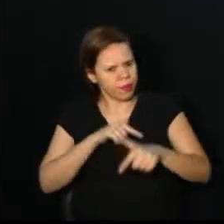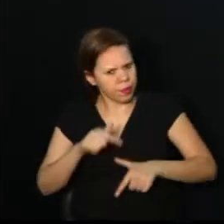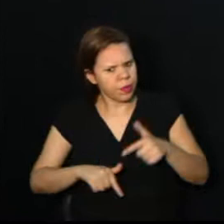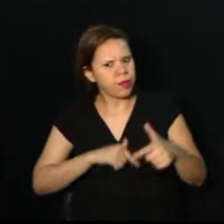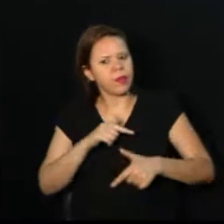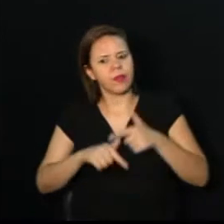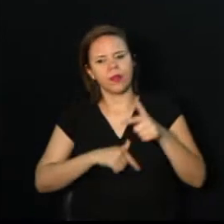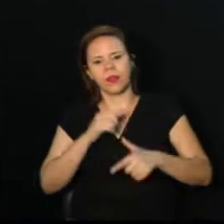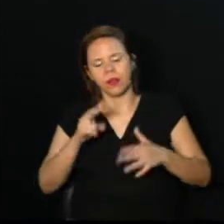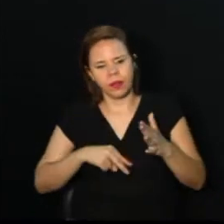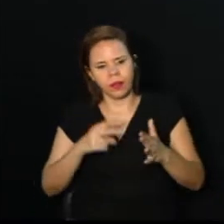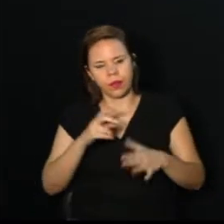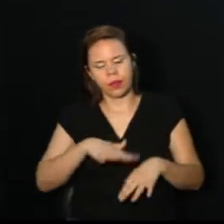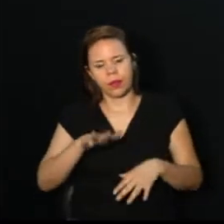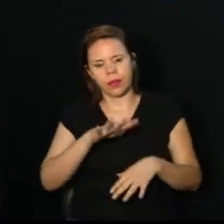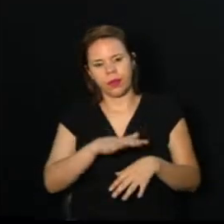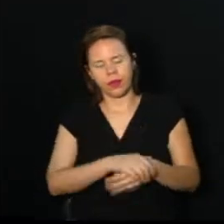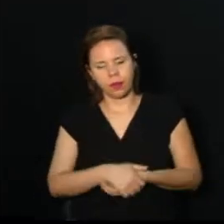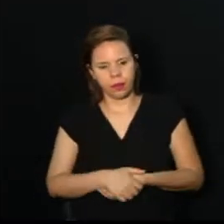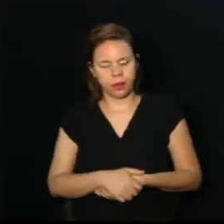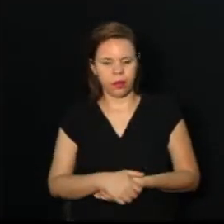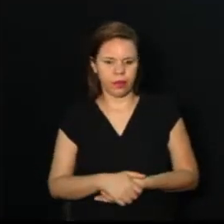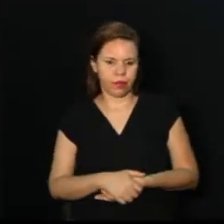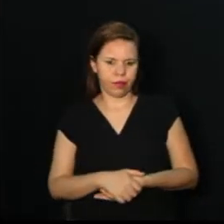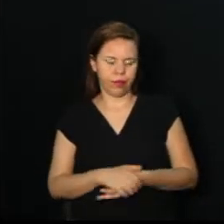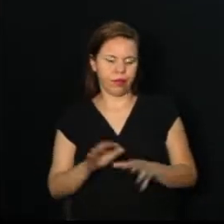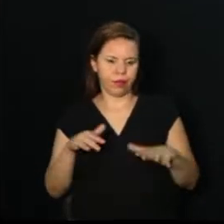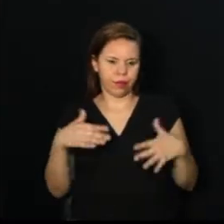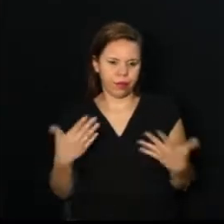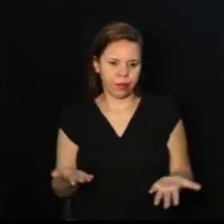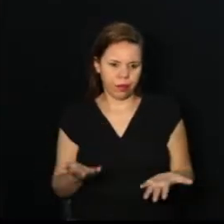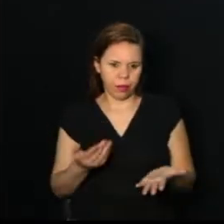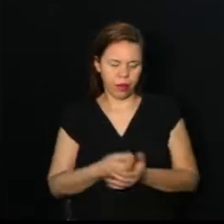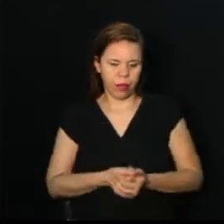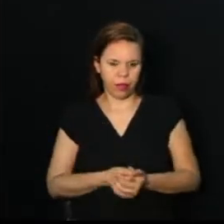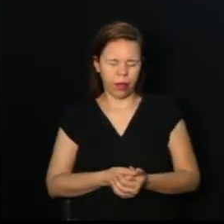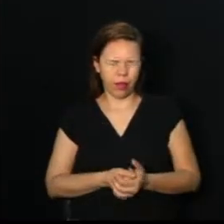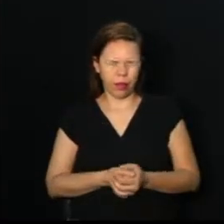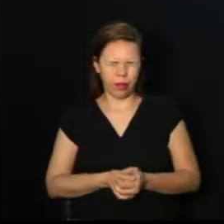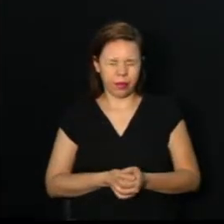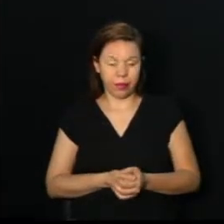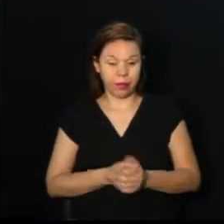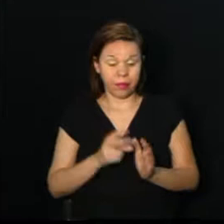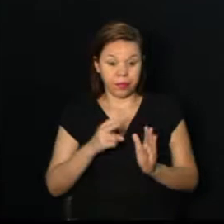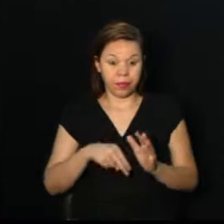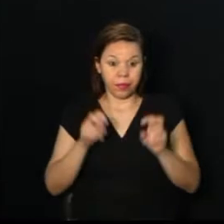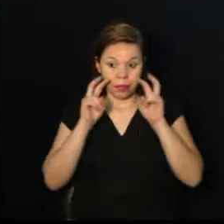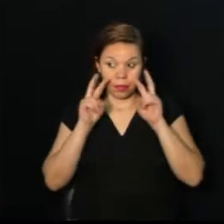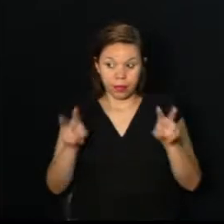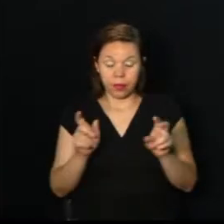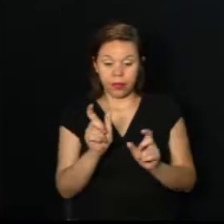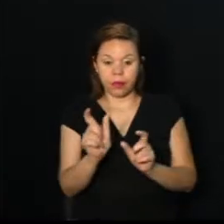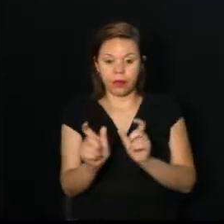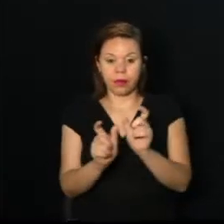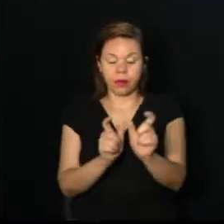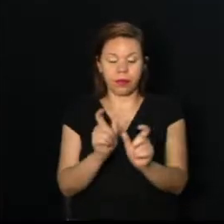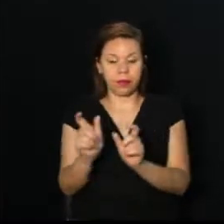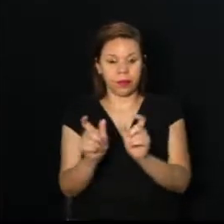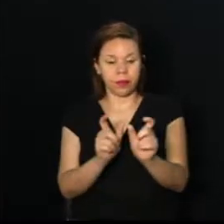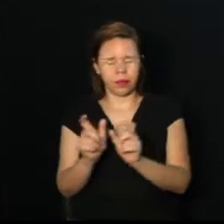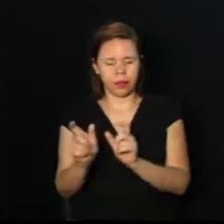ativando essa área quando ele está olhando palavras,